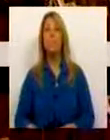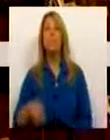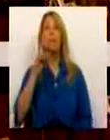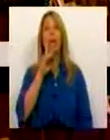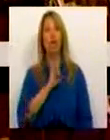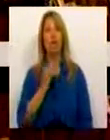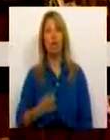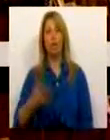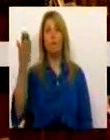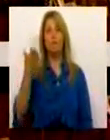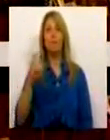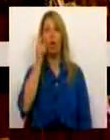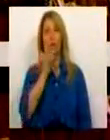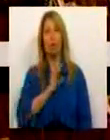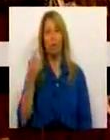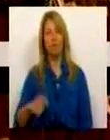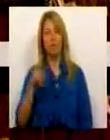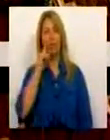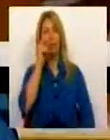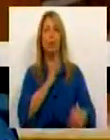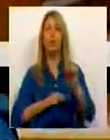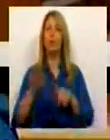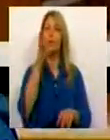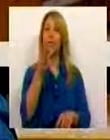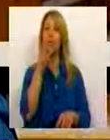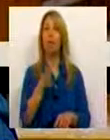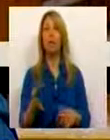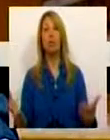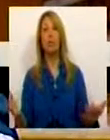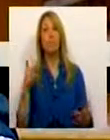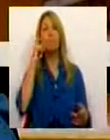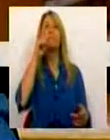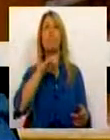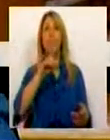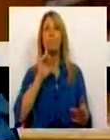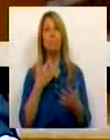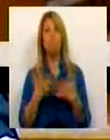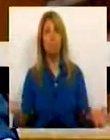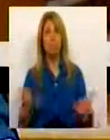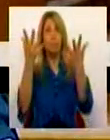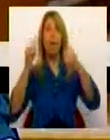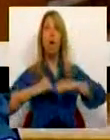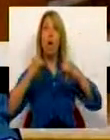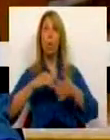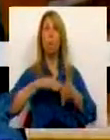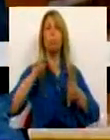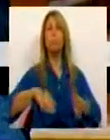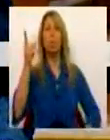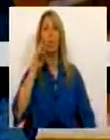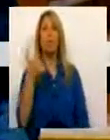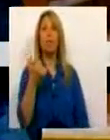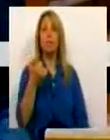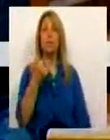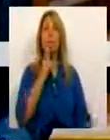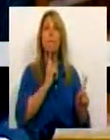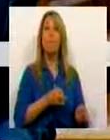Senhora Presidente, senhoras e senhores deputados, aqueles que proporcionaram os tratados assinados em 25